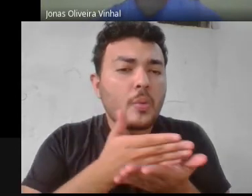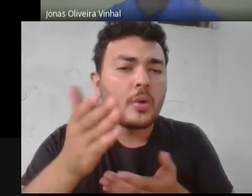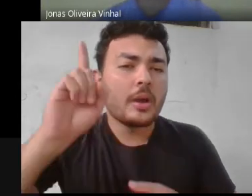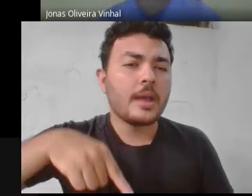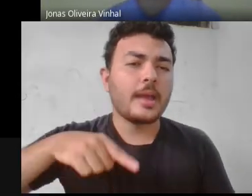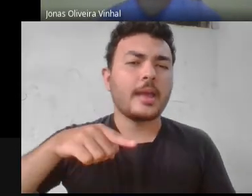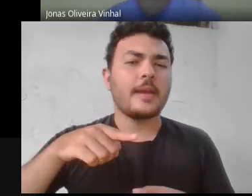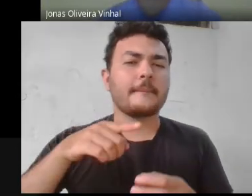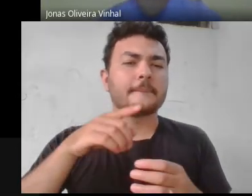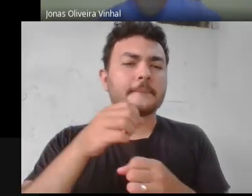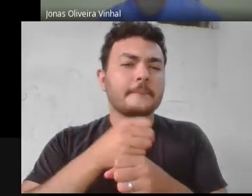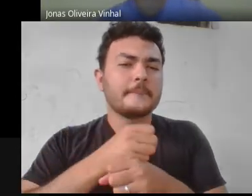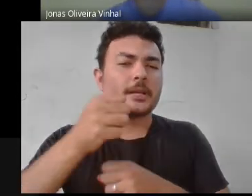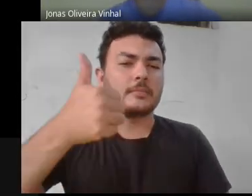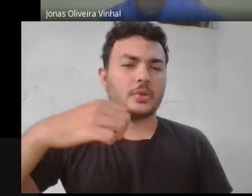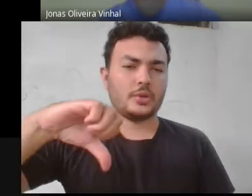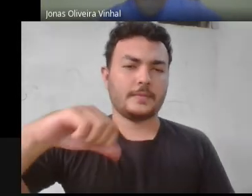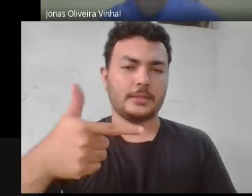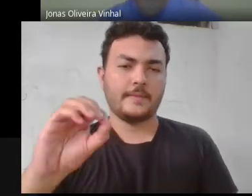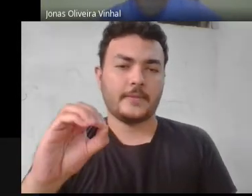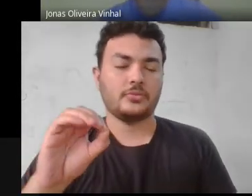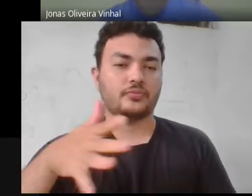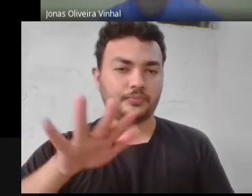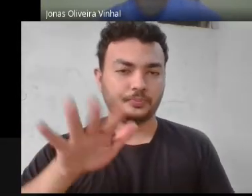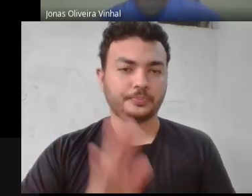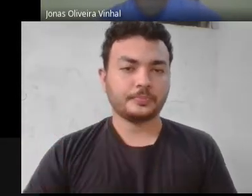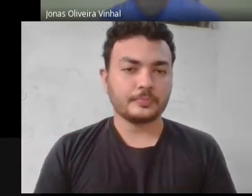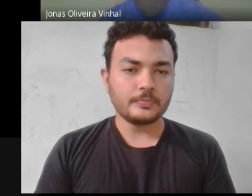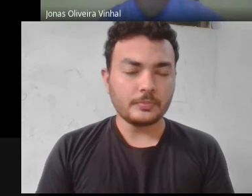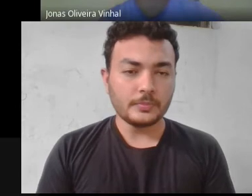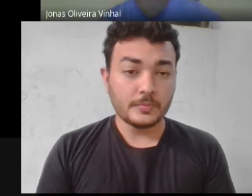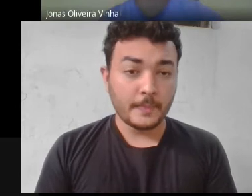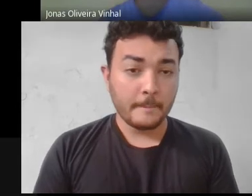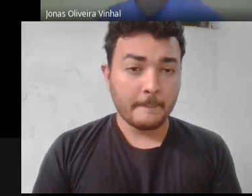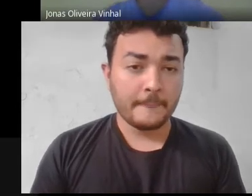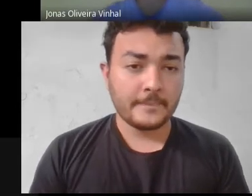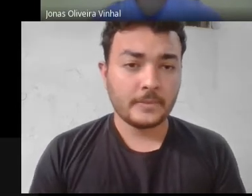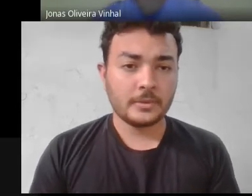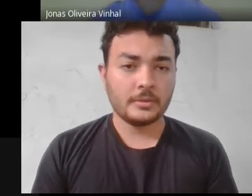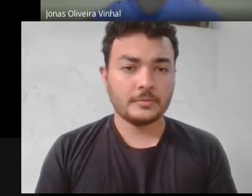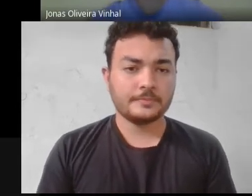da década de 20, né, em 1920 ali, no meados da década de 20 do século 20, né,